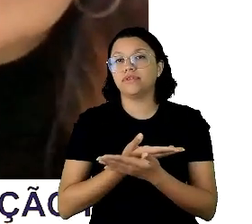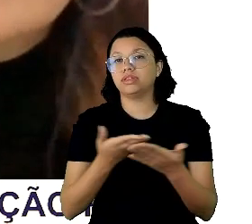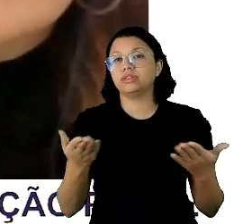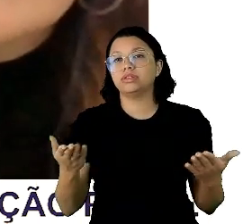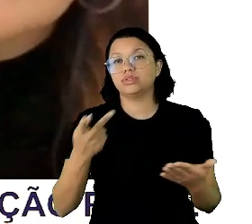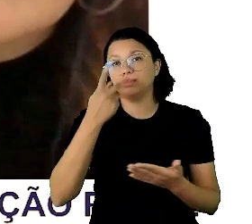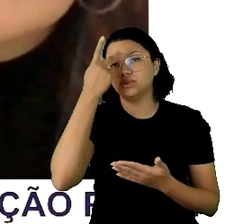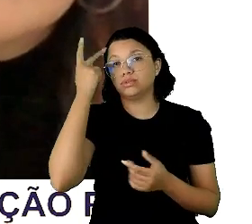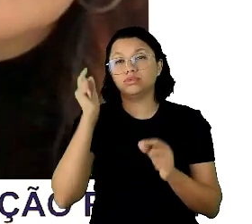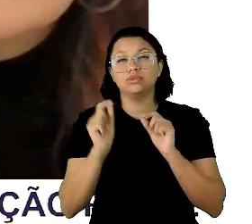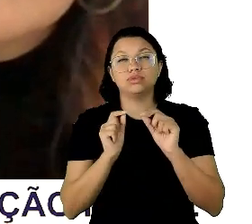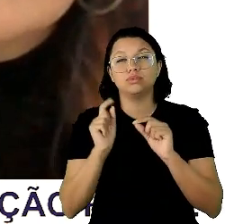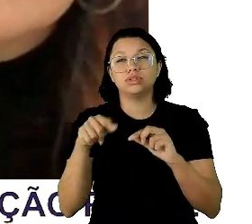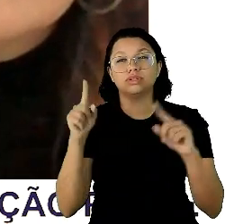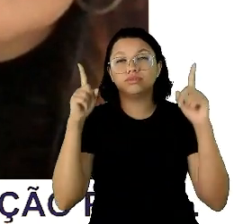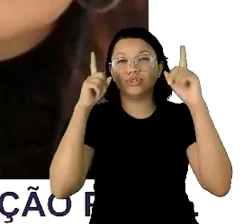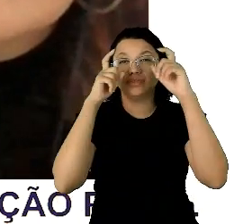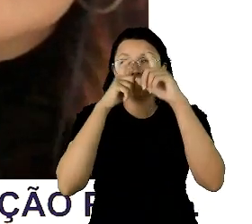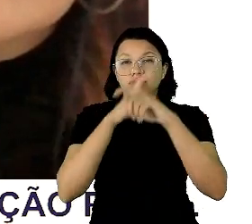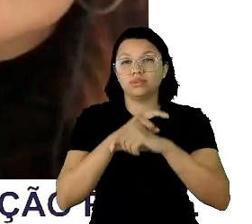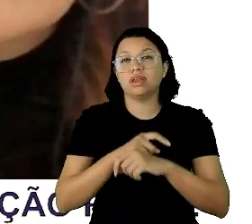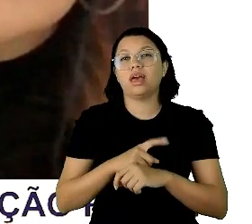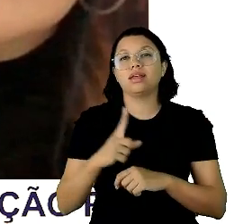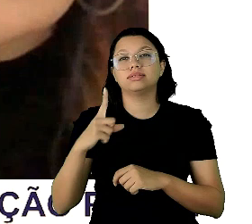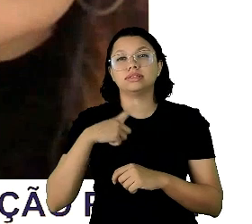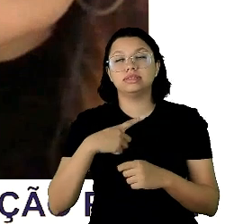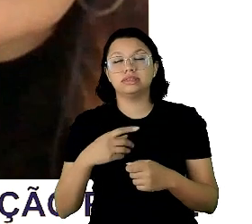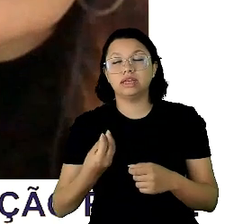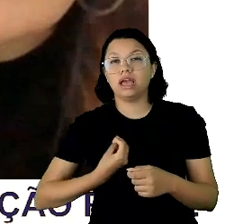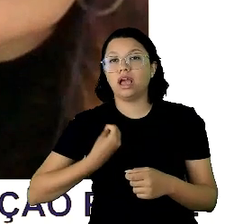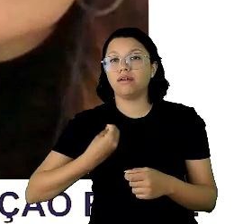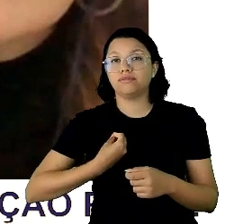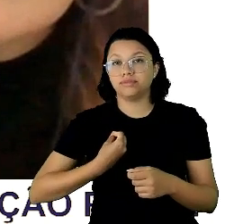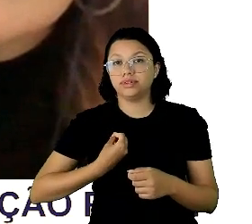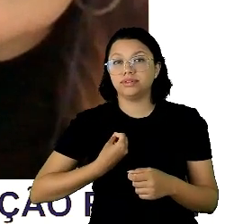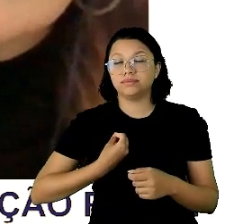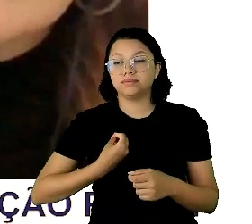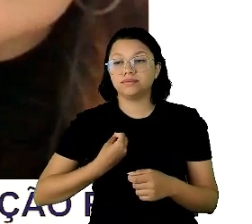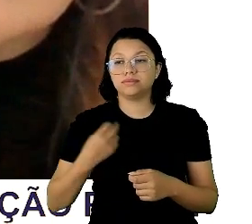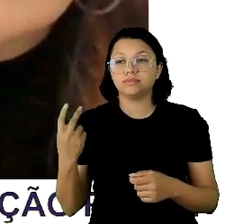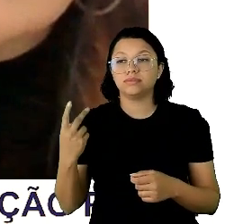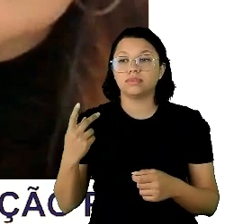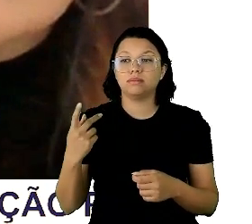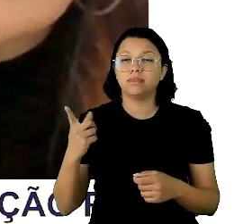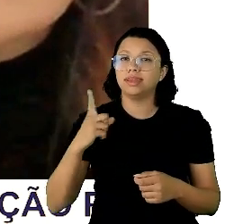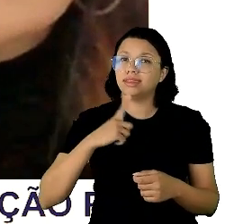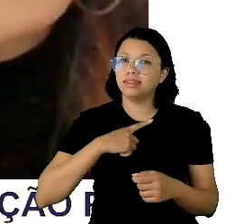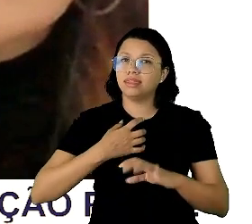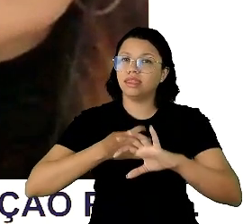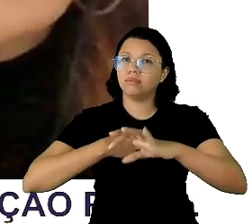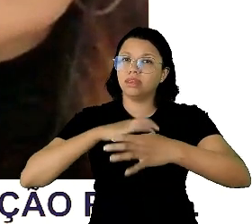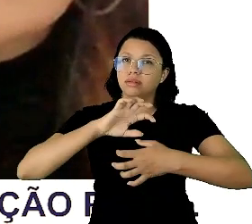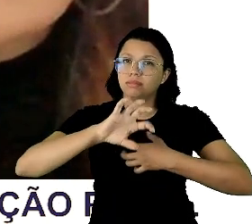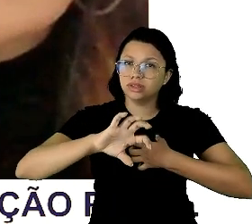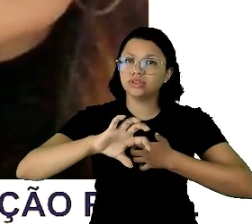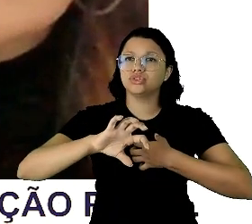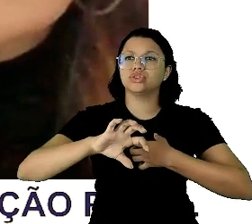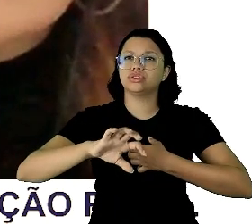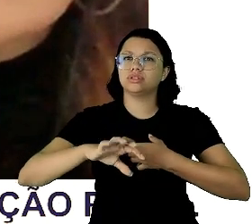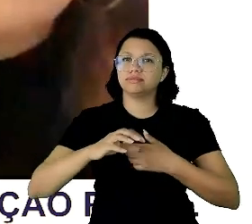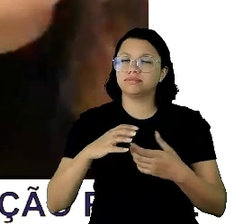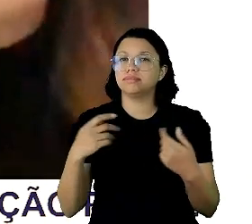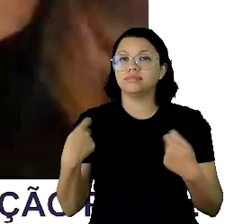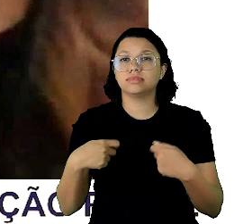quais são as dificuldades que elas enfrentam, para que possa haver uma empatia, uma consideração. É preciso que